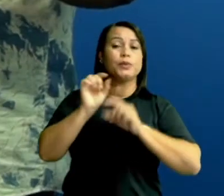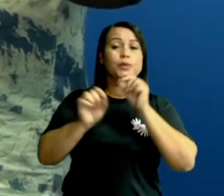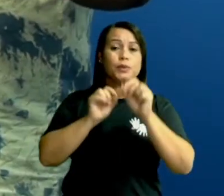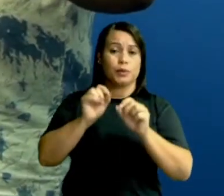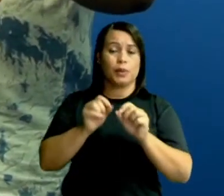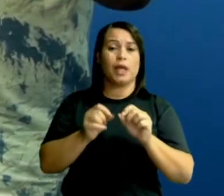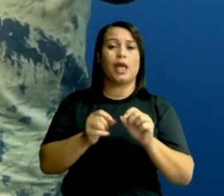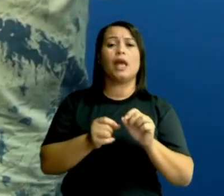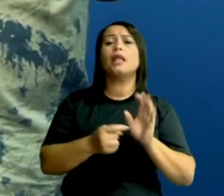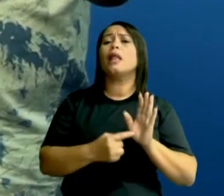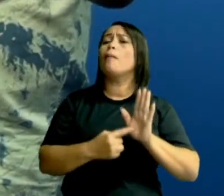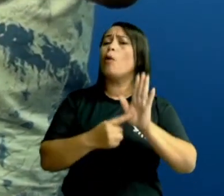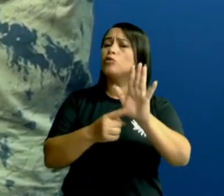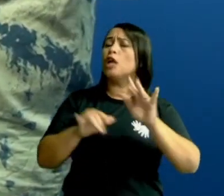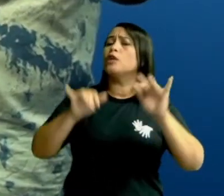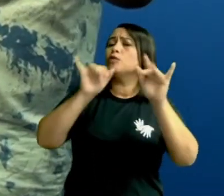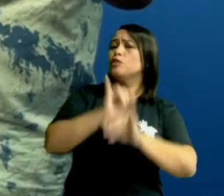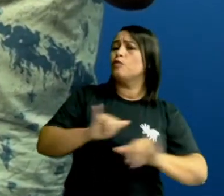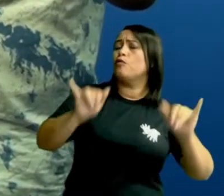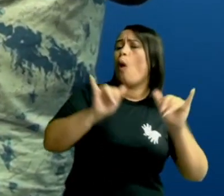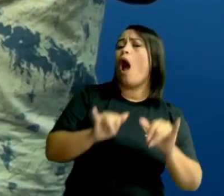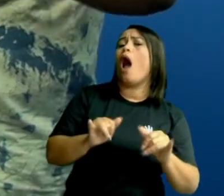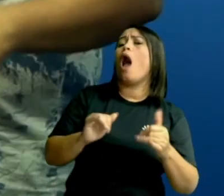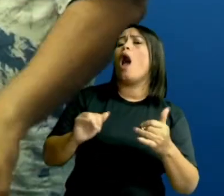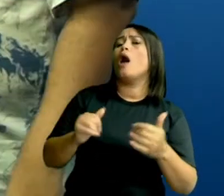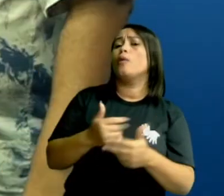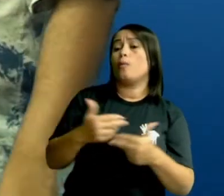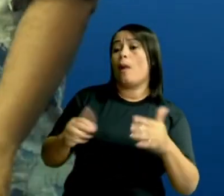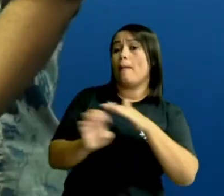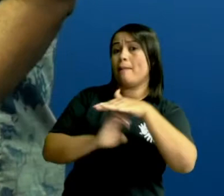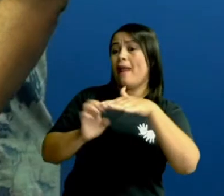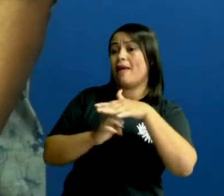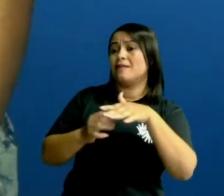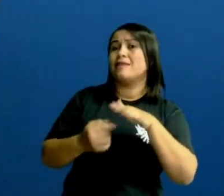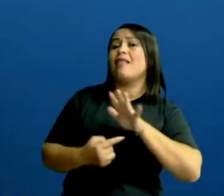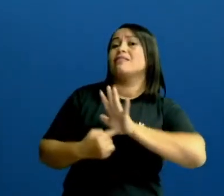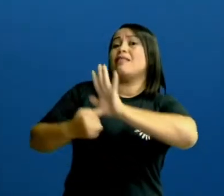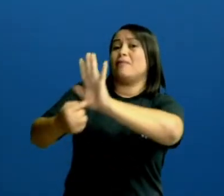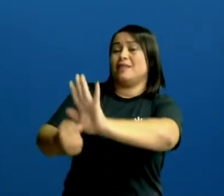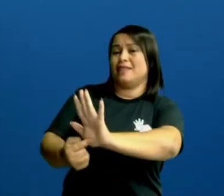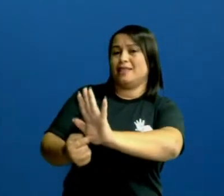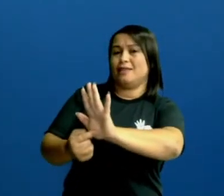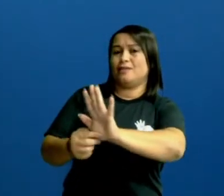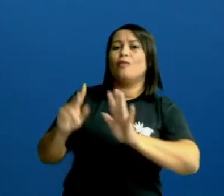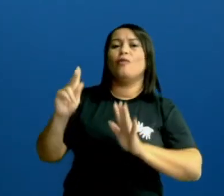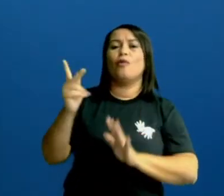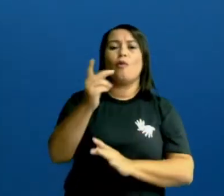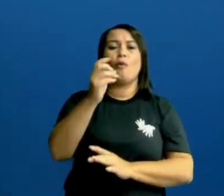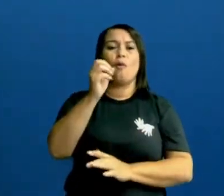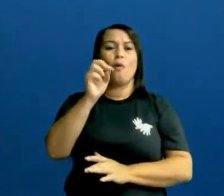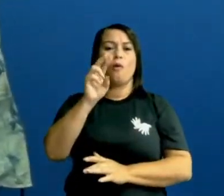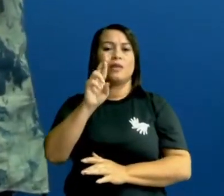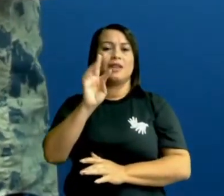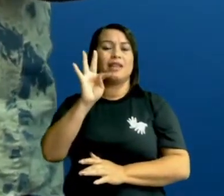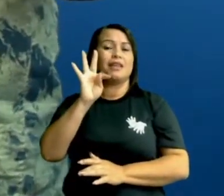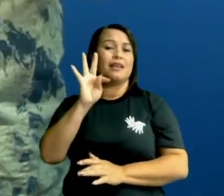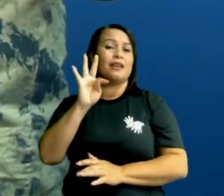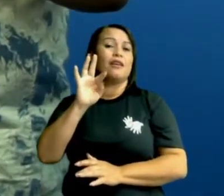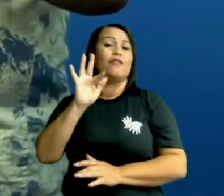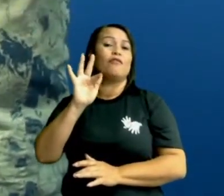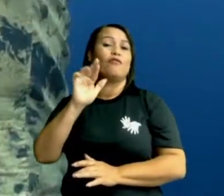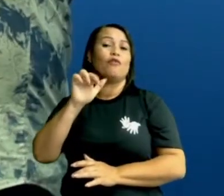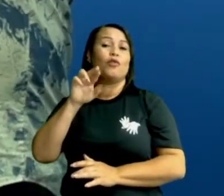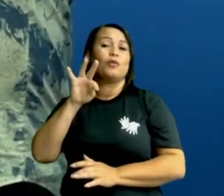está divulgando um serviço que é fornecido por uma empresa. E que empresa é essa? Hortifruti.